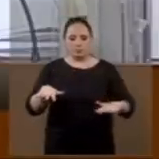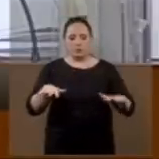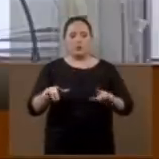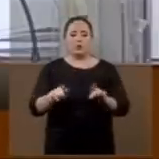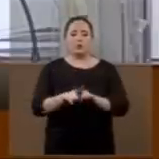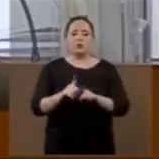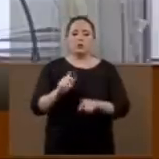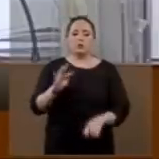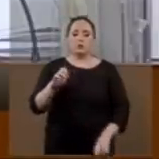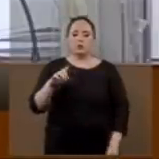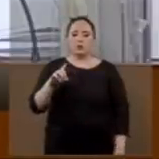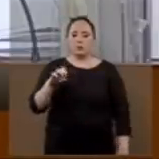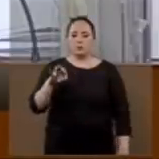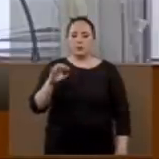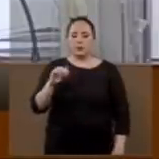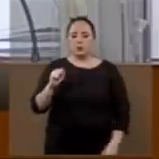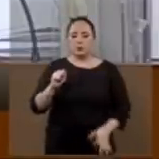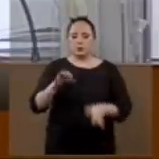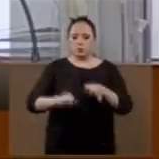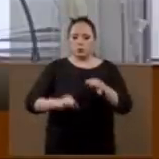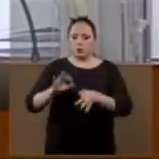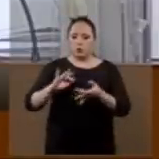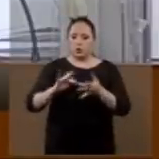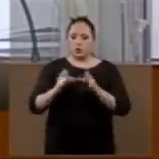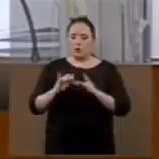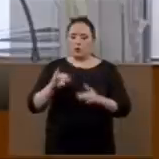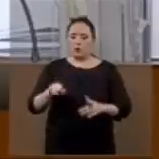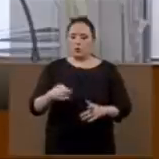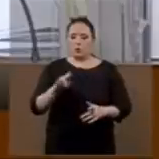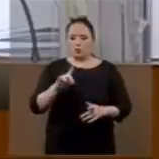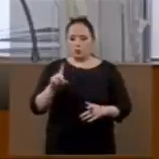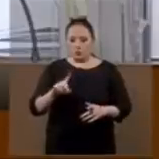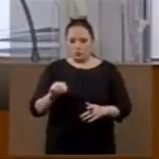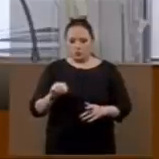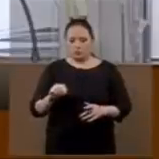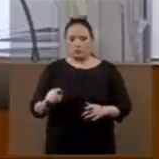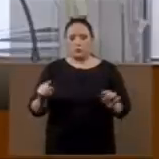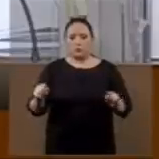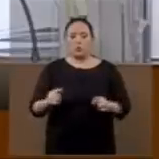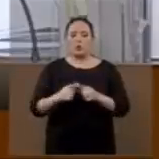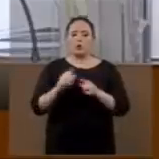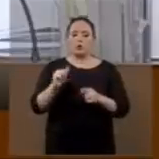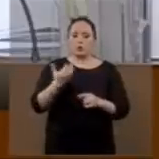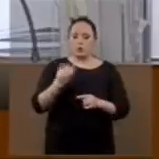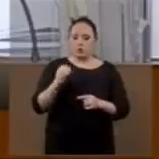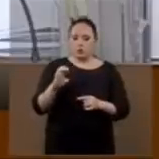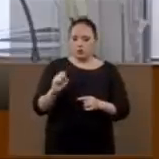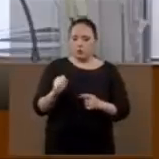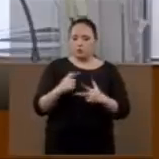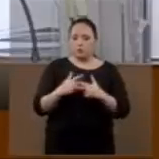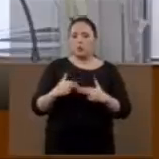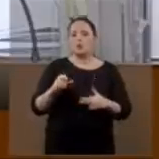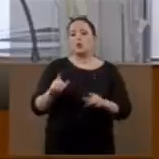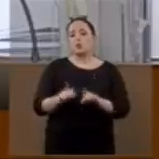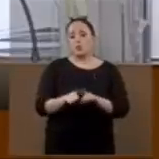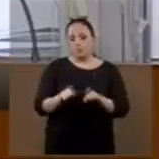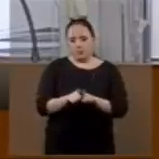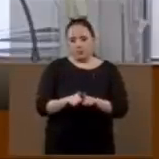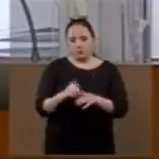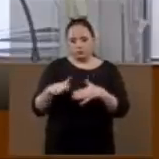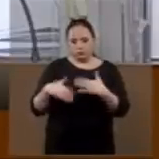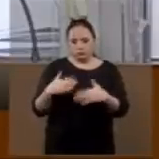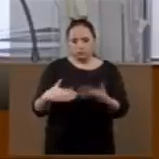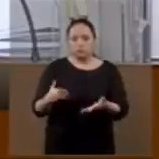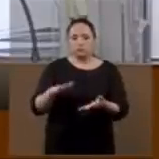e o fundamento de justiça das pretensões articuladas em juízo, se aplica com as somas de princípio capital também aos